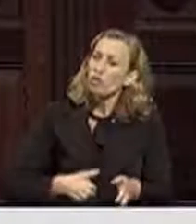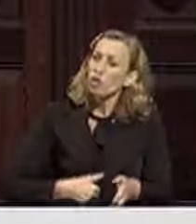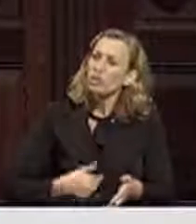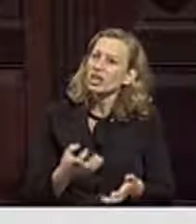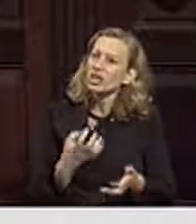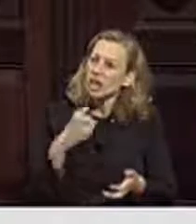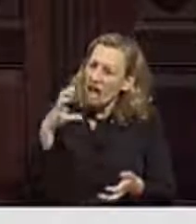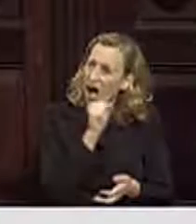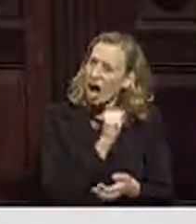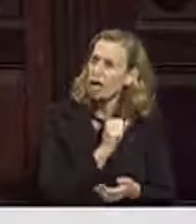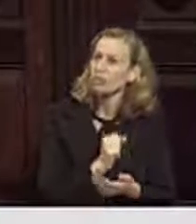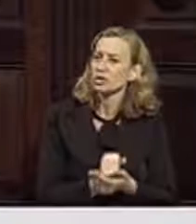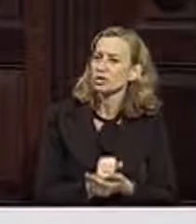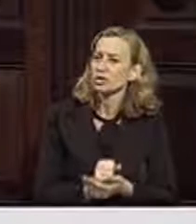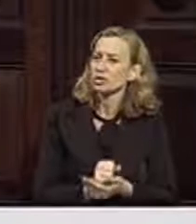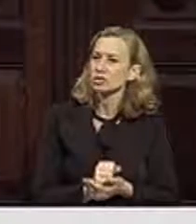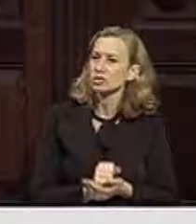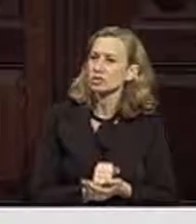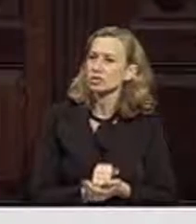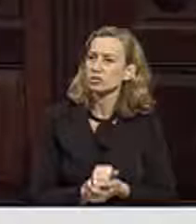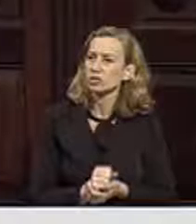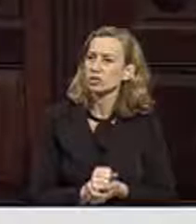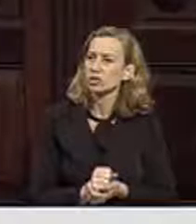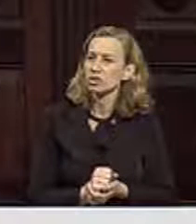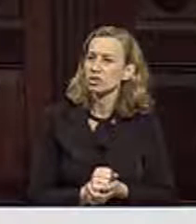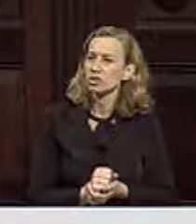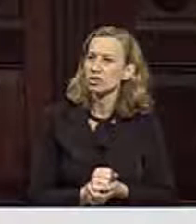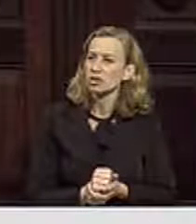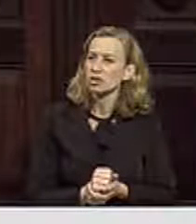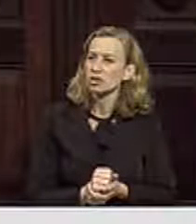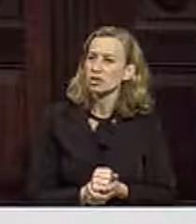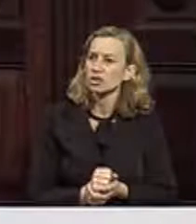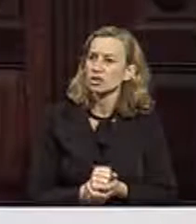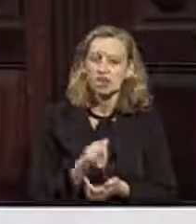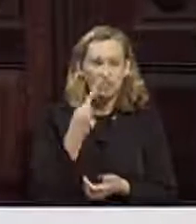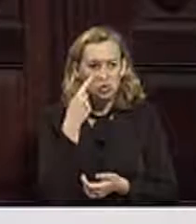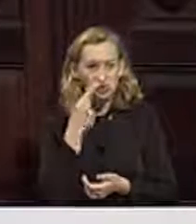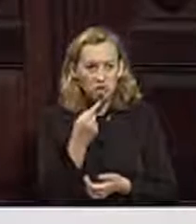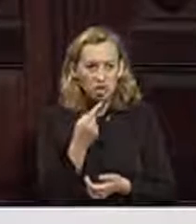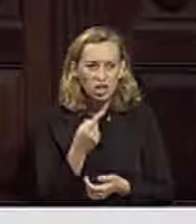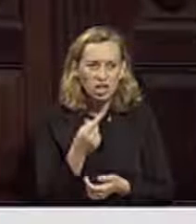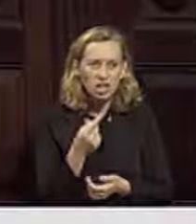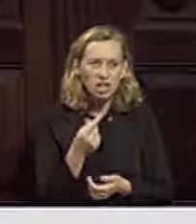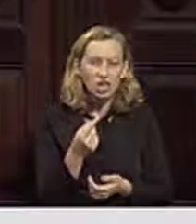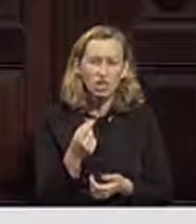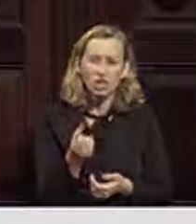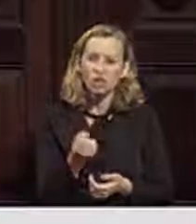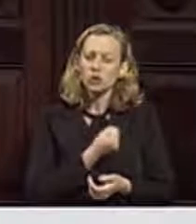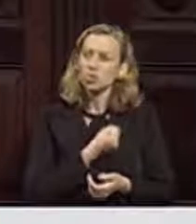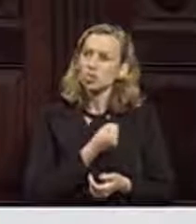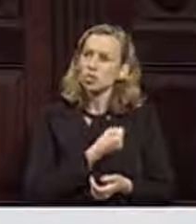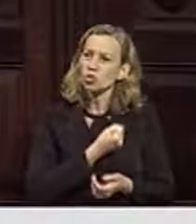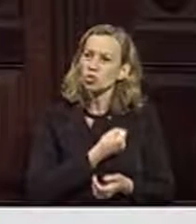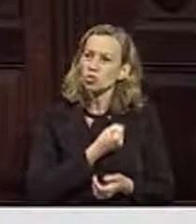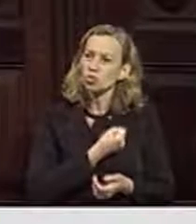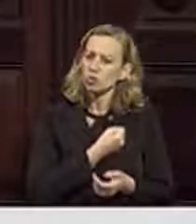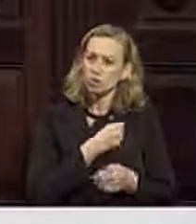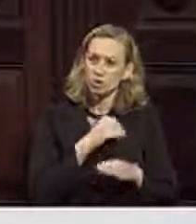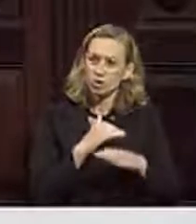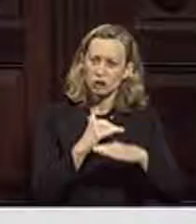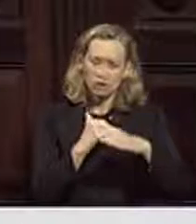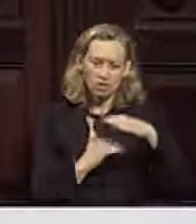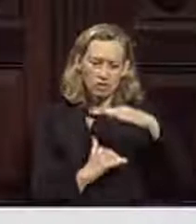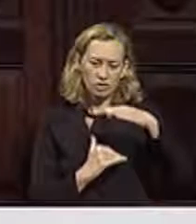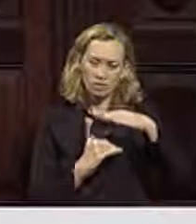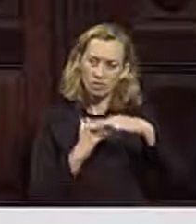essas dificuldades que casam com os dados divulgados hoje pelo IBGE, que a desigualdade no Brasil aumentou no